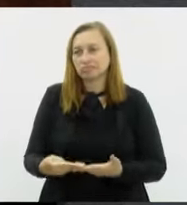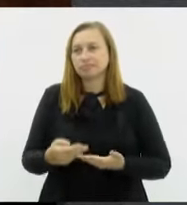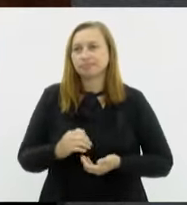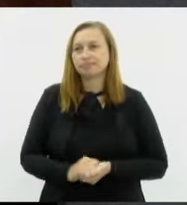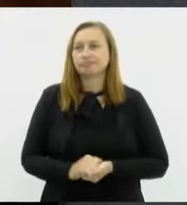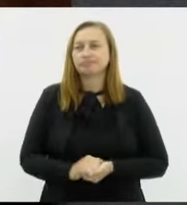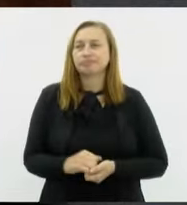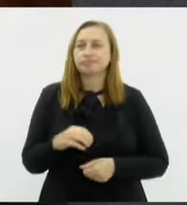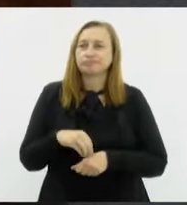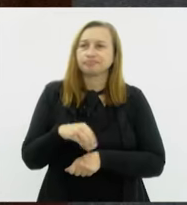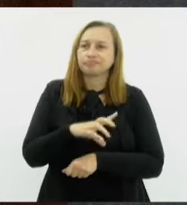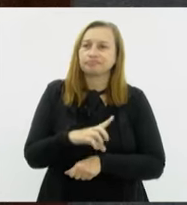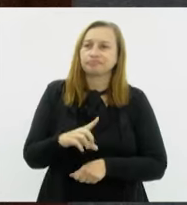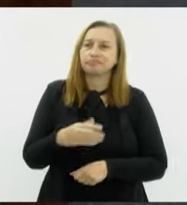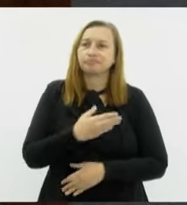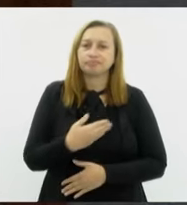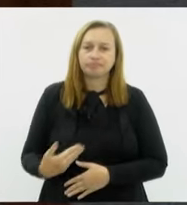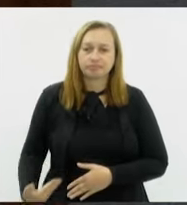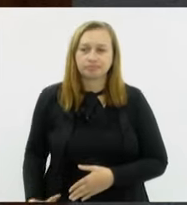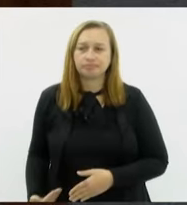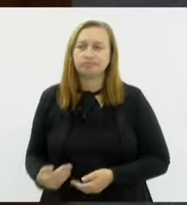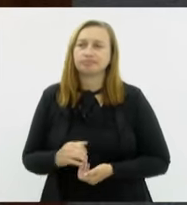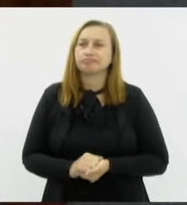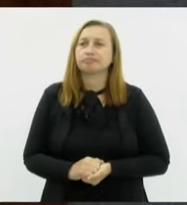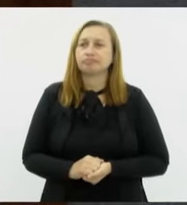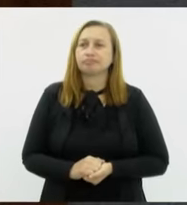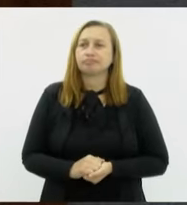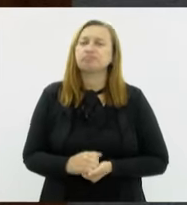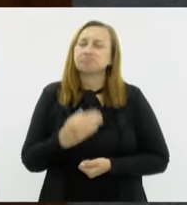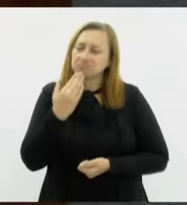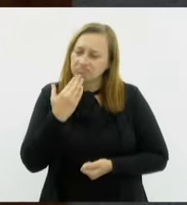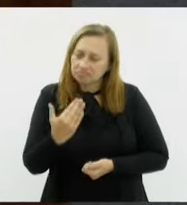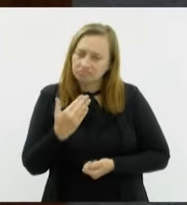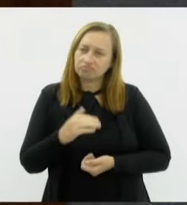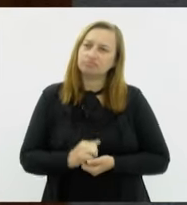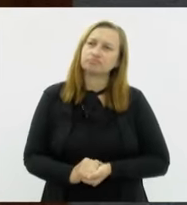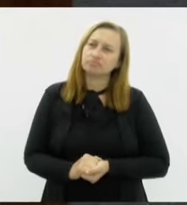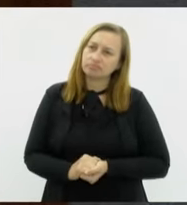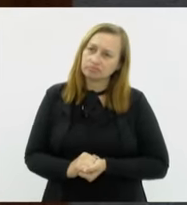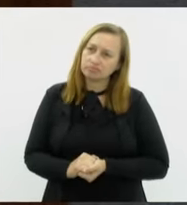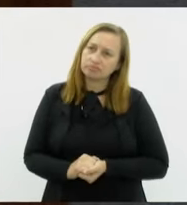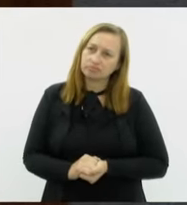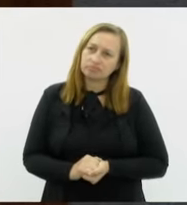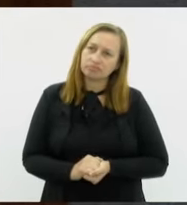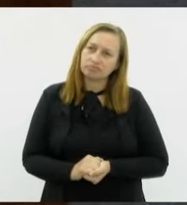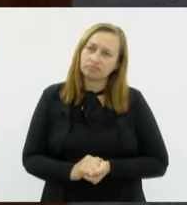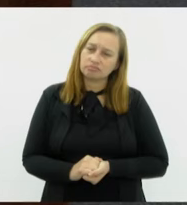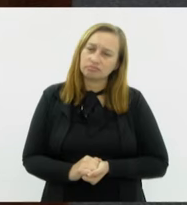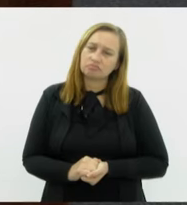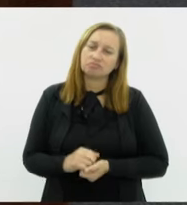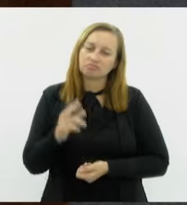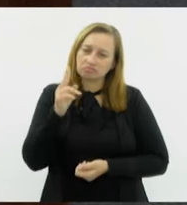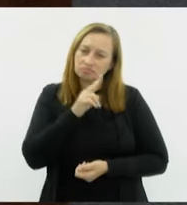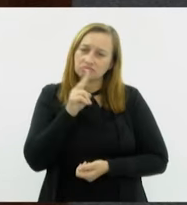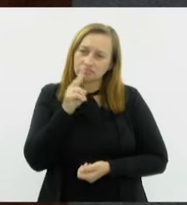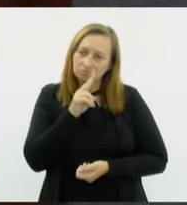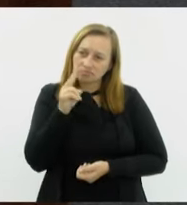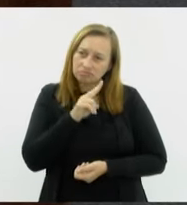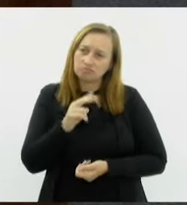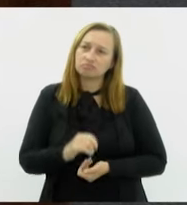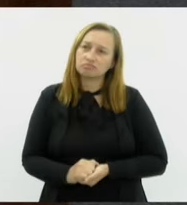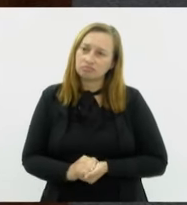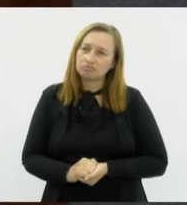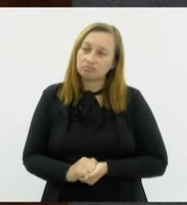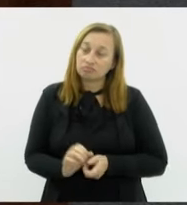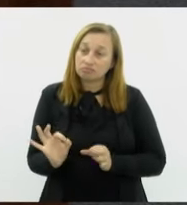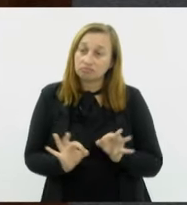uma indicação ao governador para pedir, e isso acho que é de extrema urgência, que seja feito